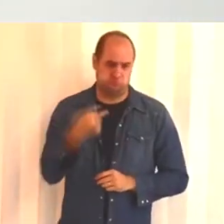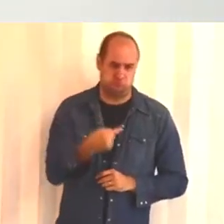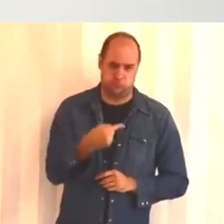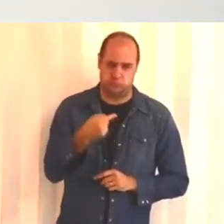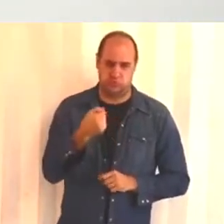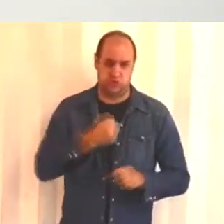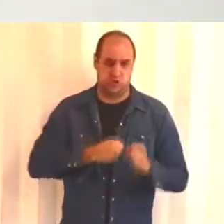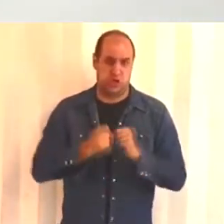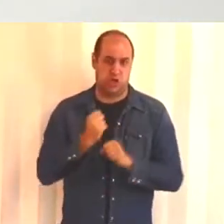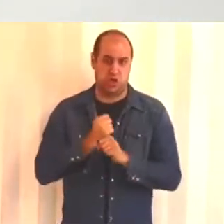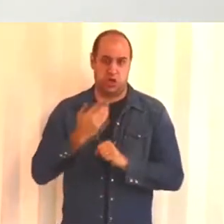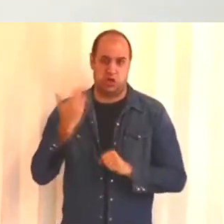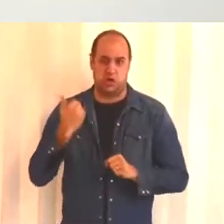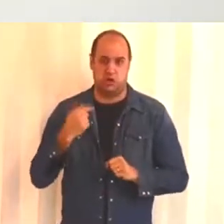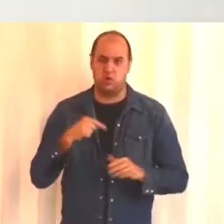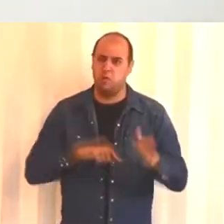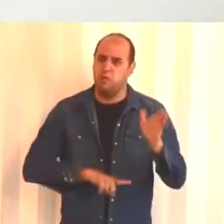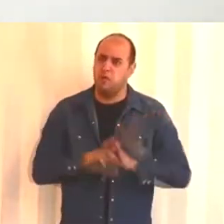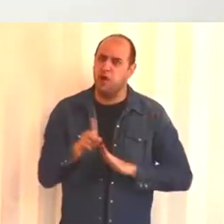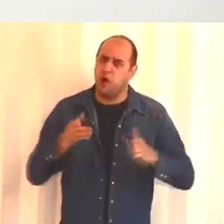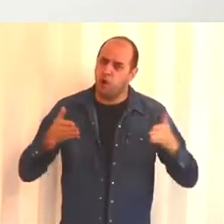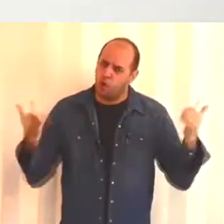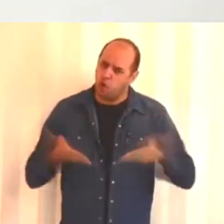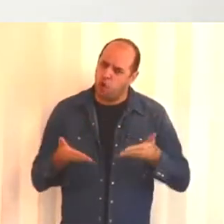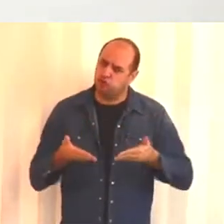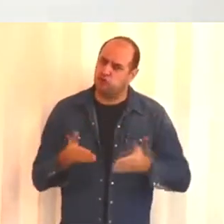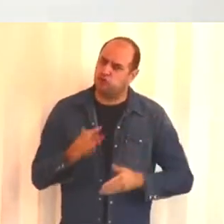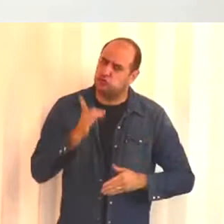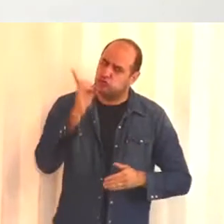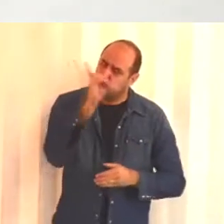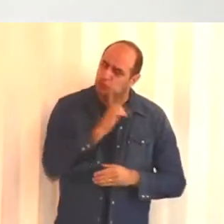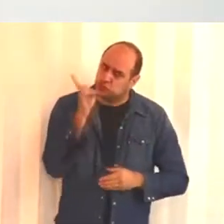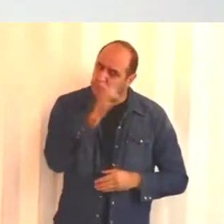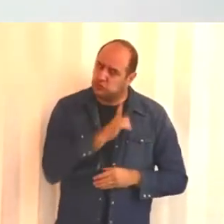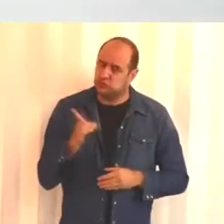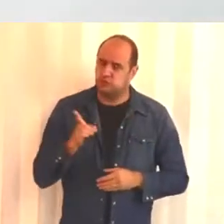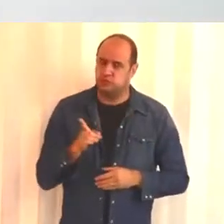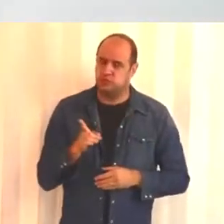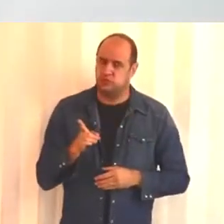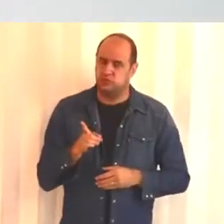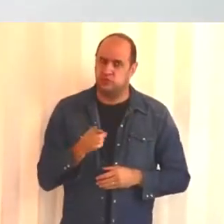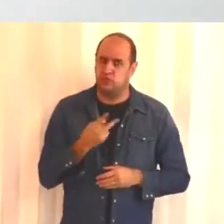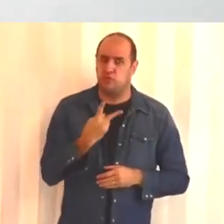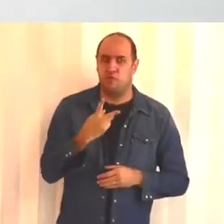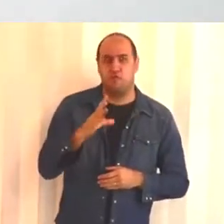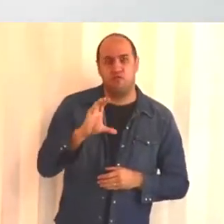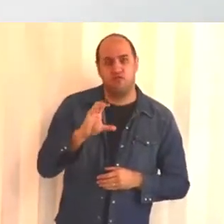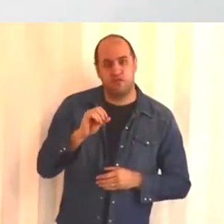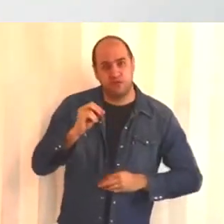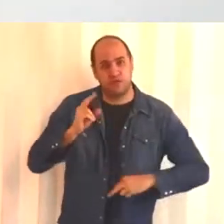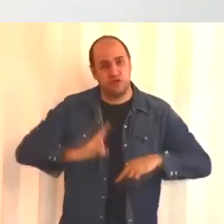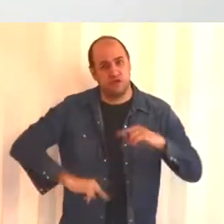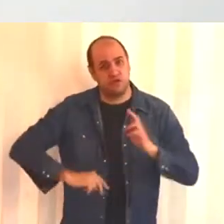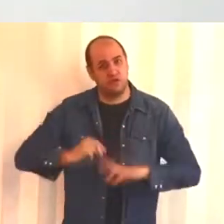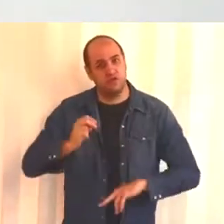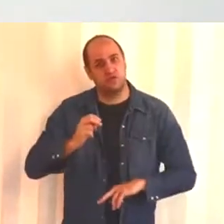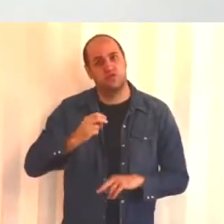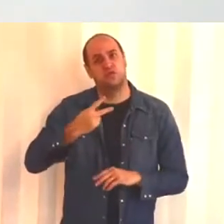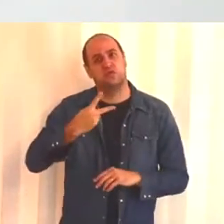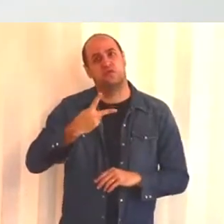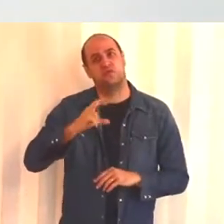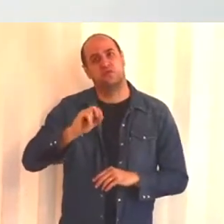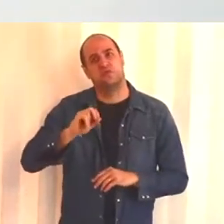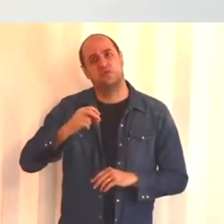início deste ano. Eu quero perguntar de hoje, domingo, 20 de junho de